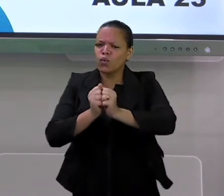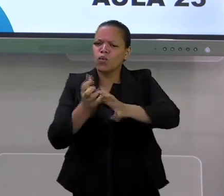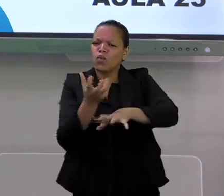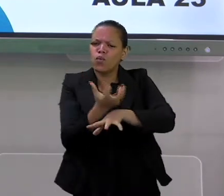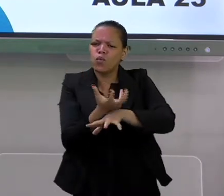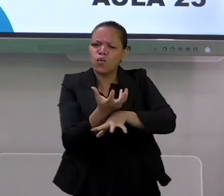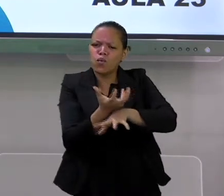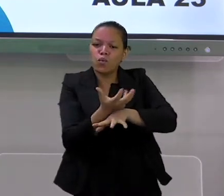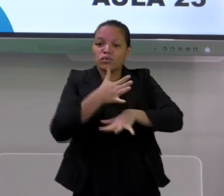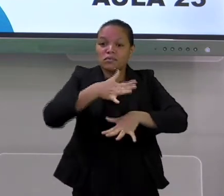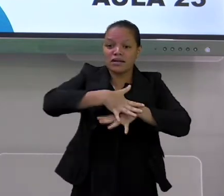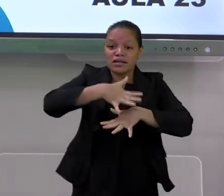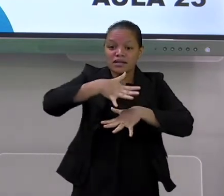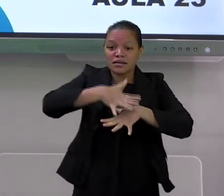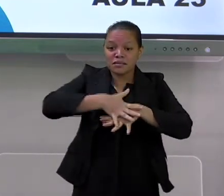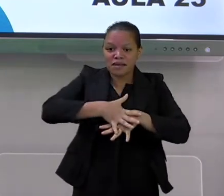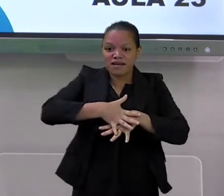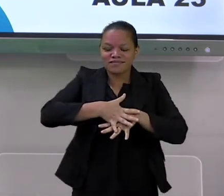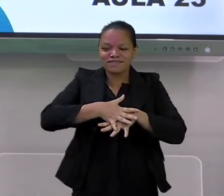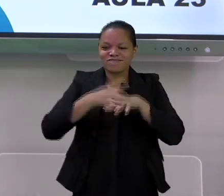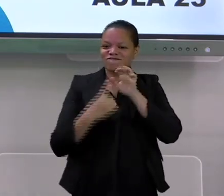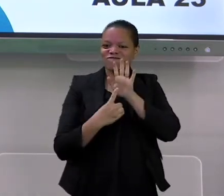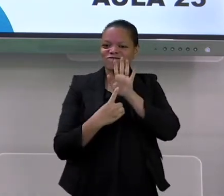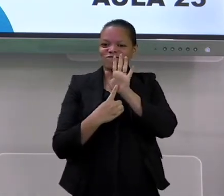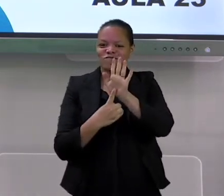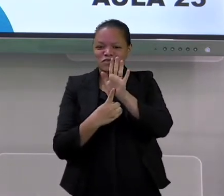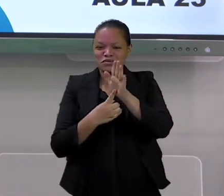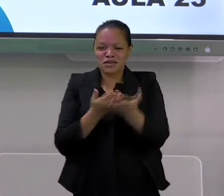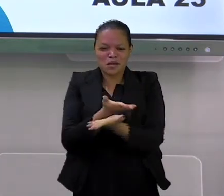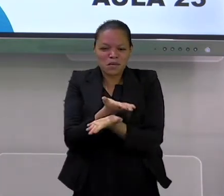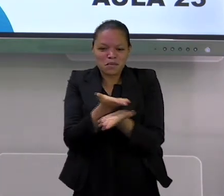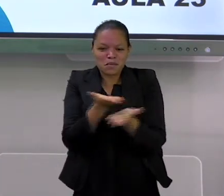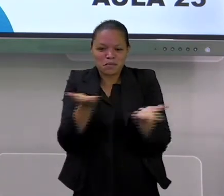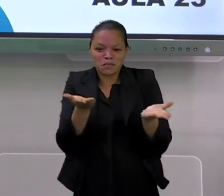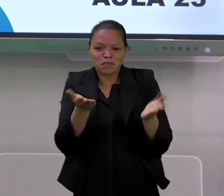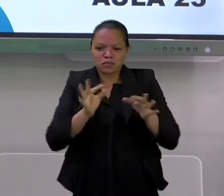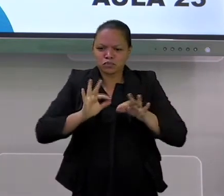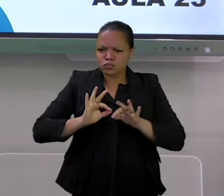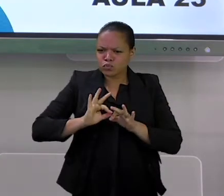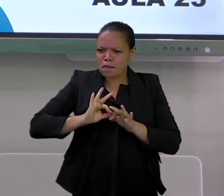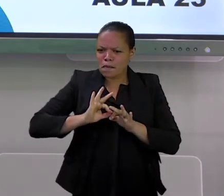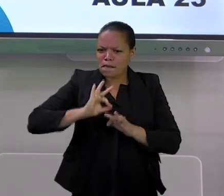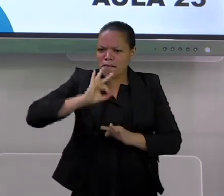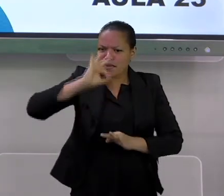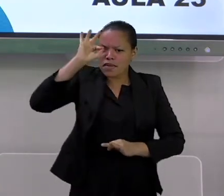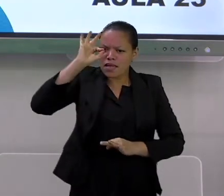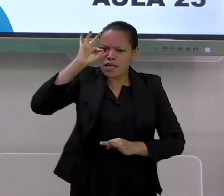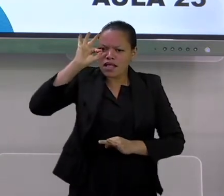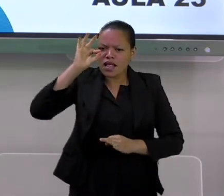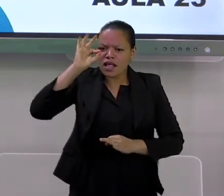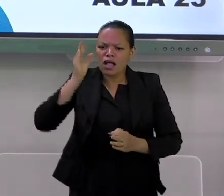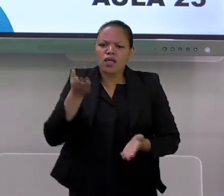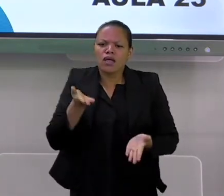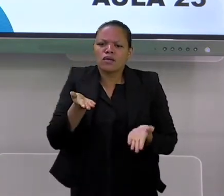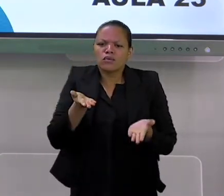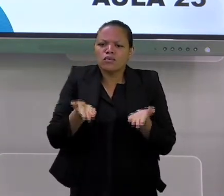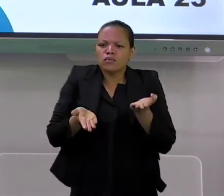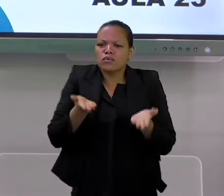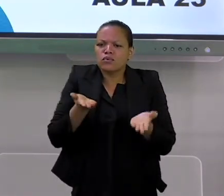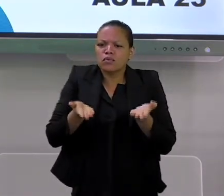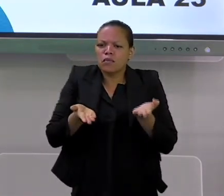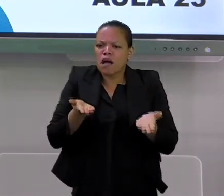de matemática. Nós vamos falar sobre medidas de massa. Você já ouviu falar sobre